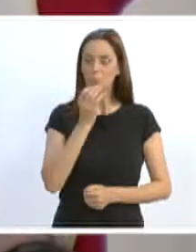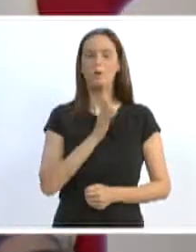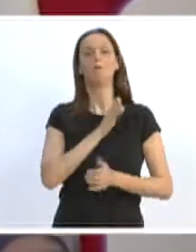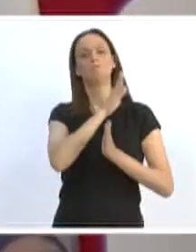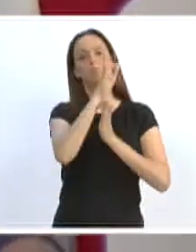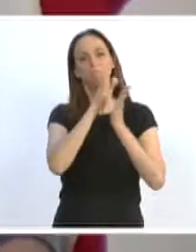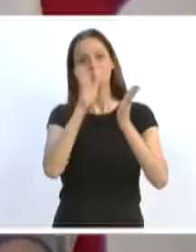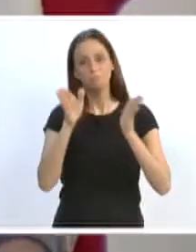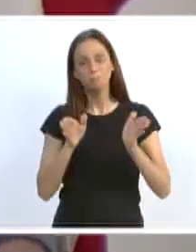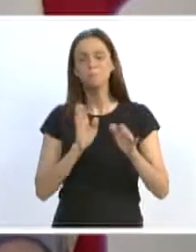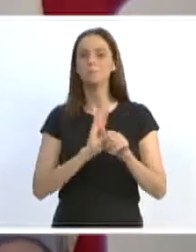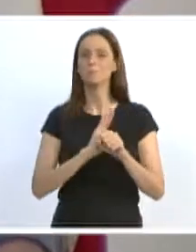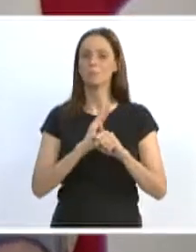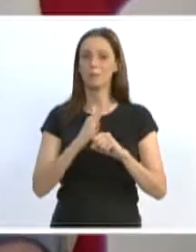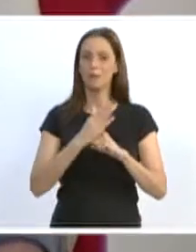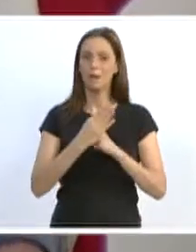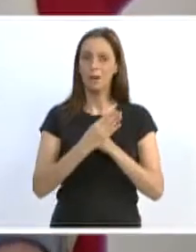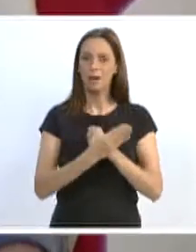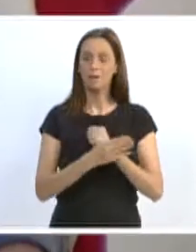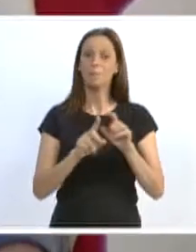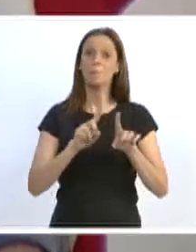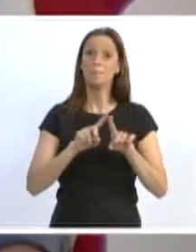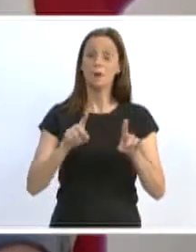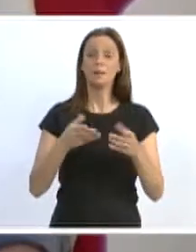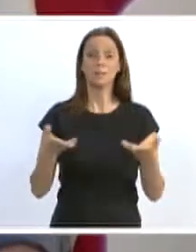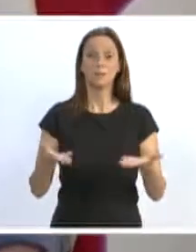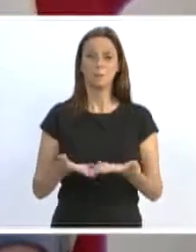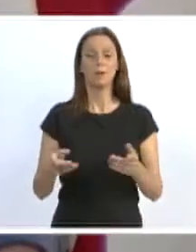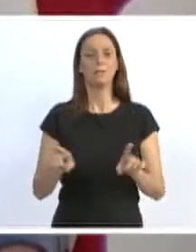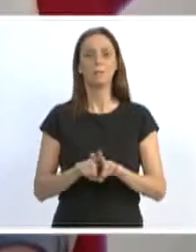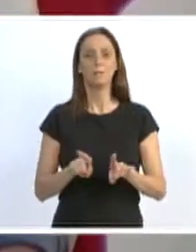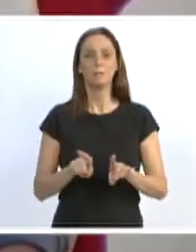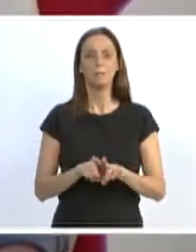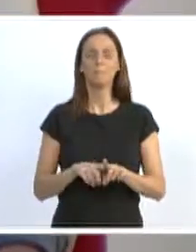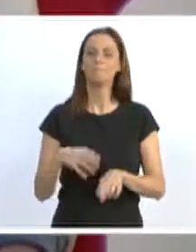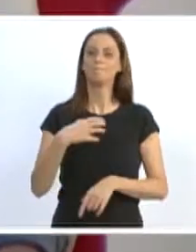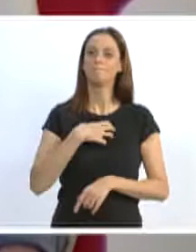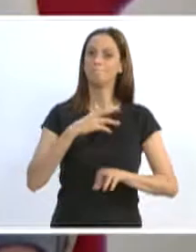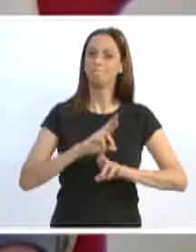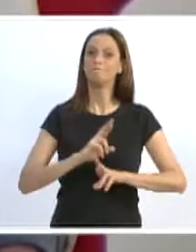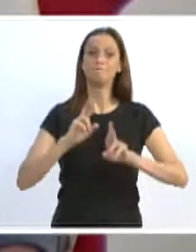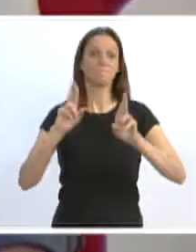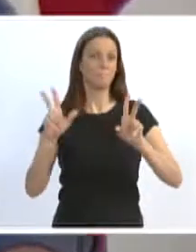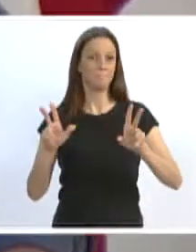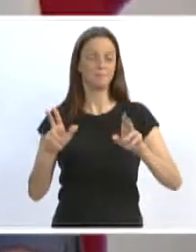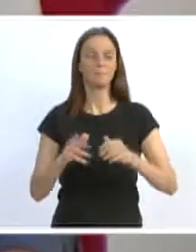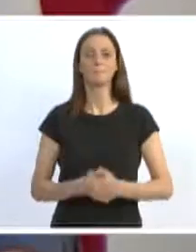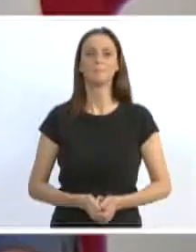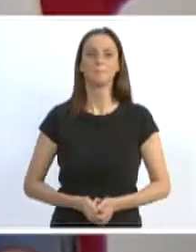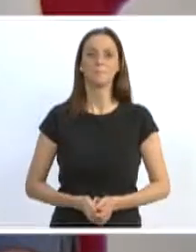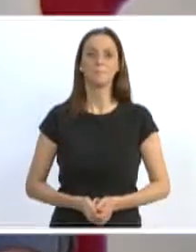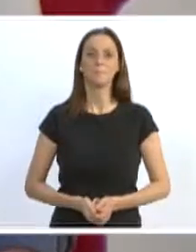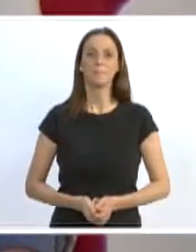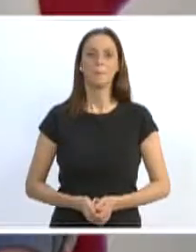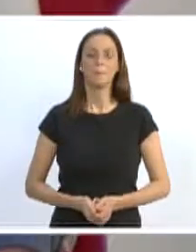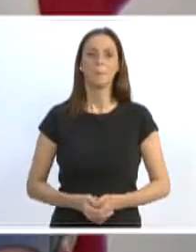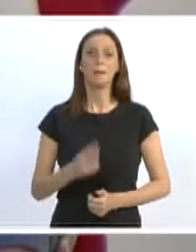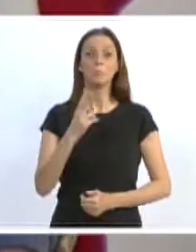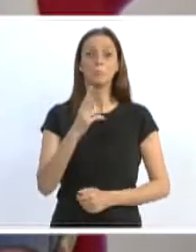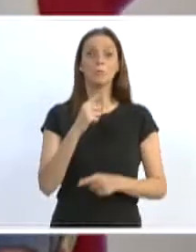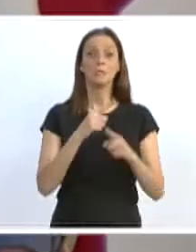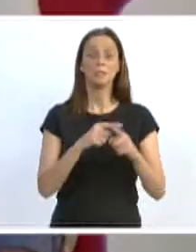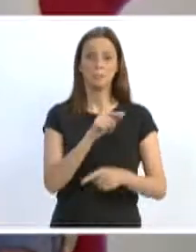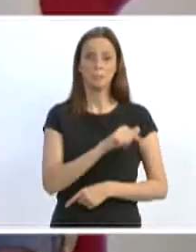esse projeto mas agora também de uma forma diferente eu vou duas vezes por semana